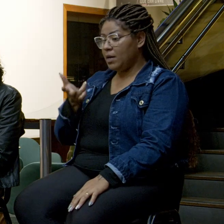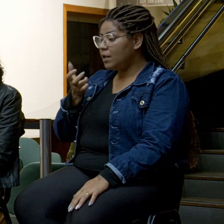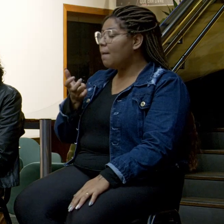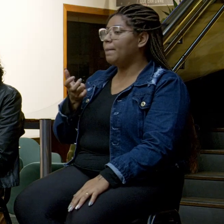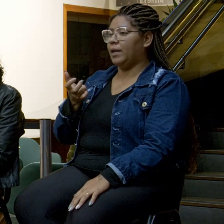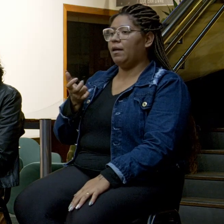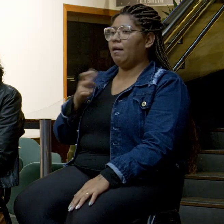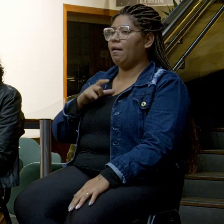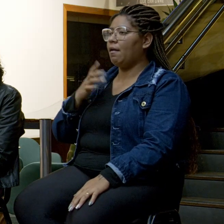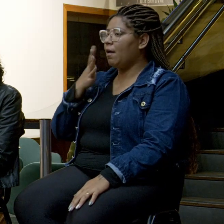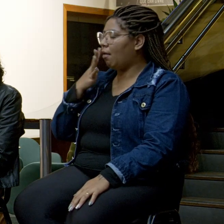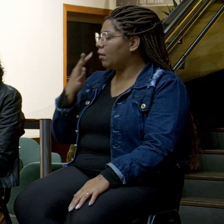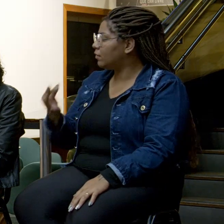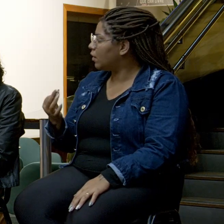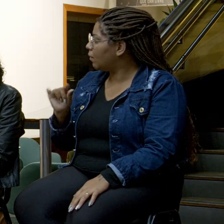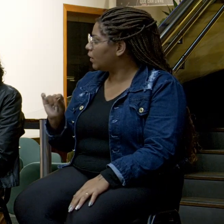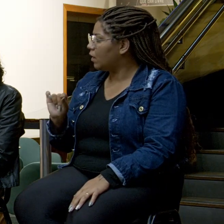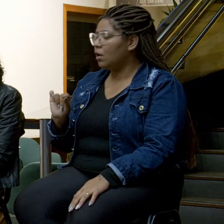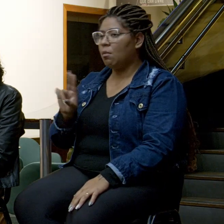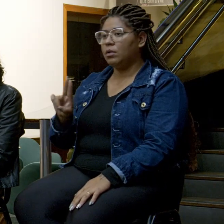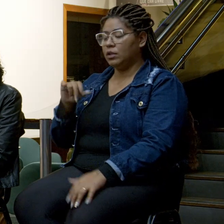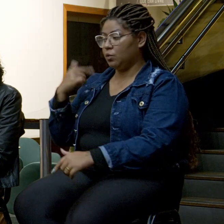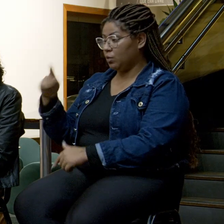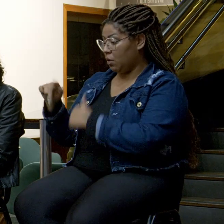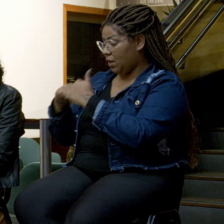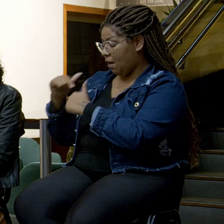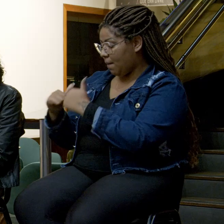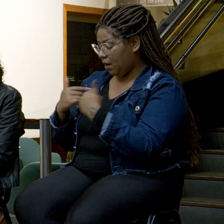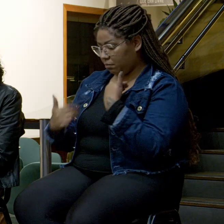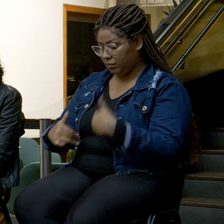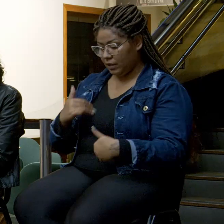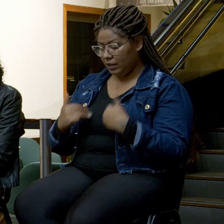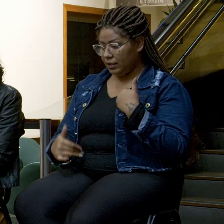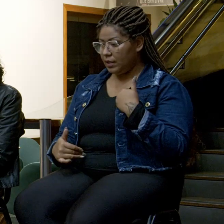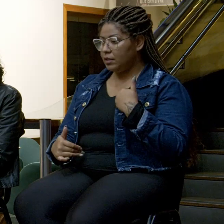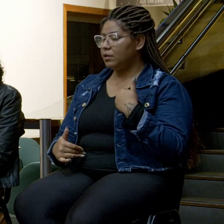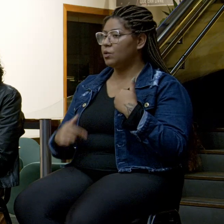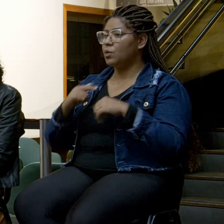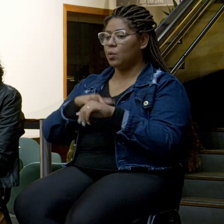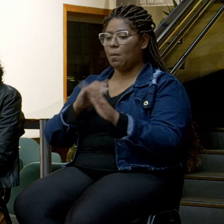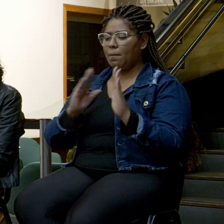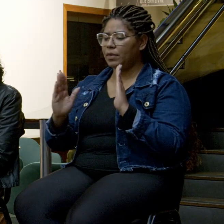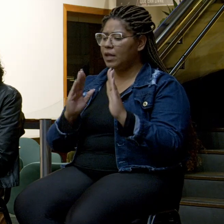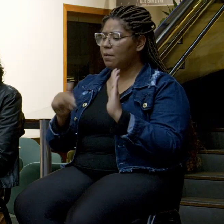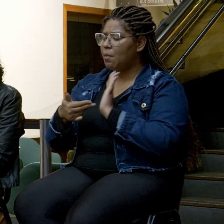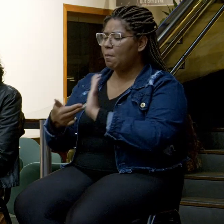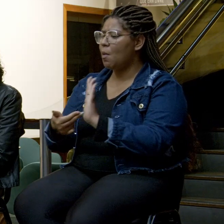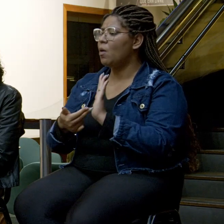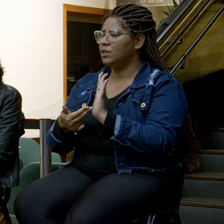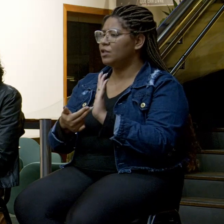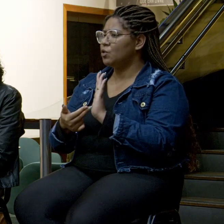de boca, né, presentes no trabalho, e em certos momentos eles suscitam apreensões